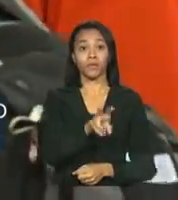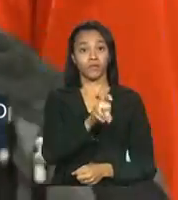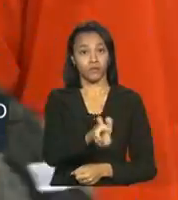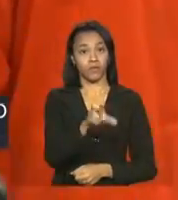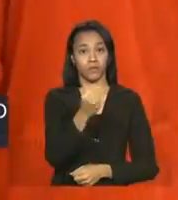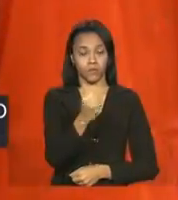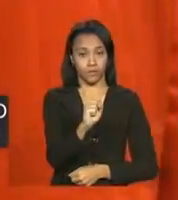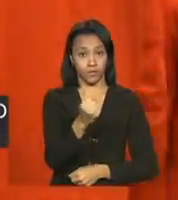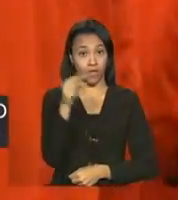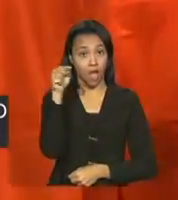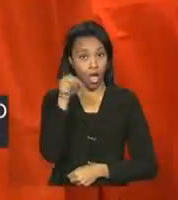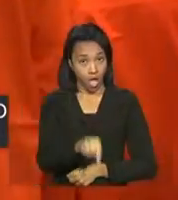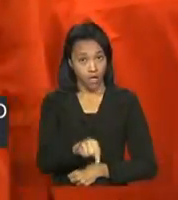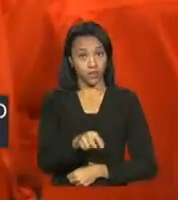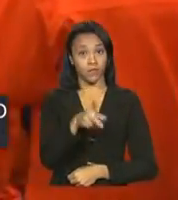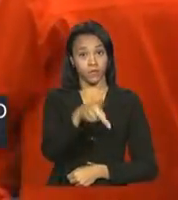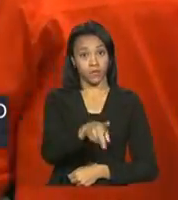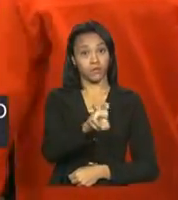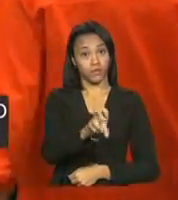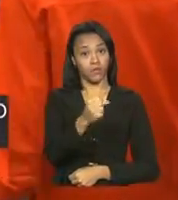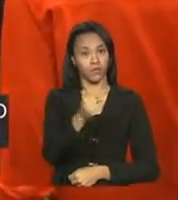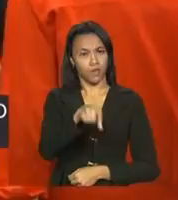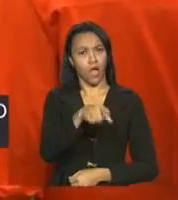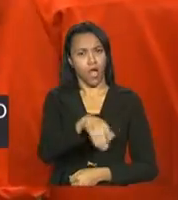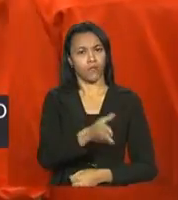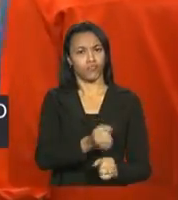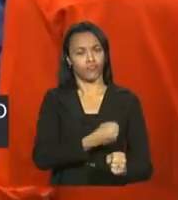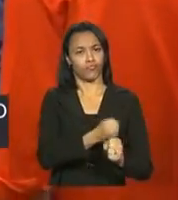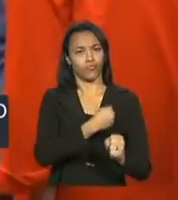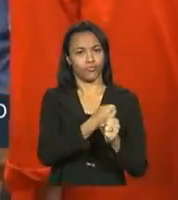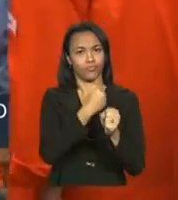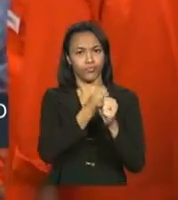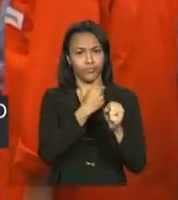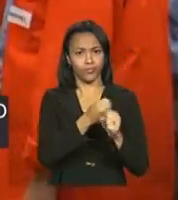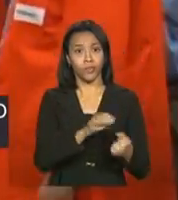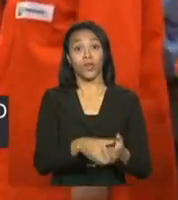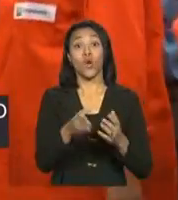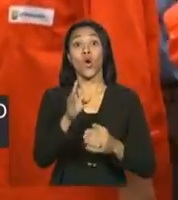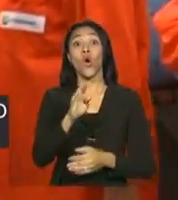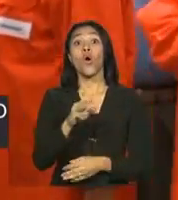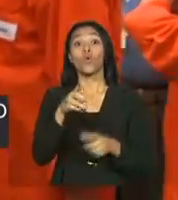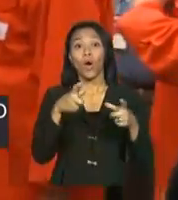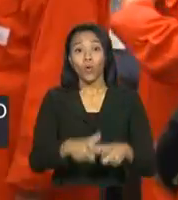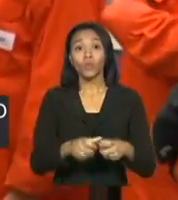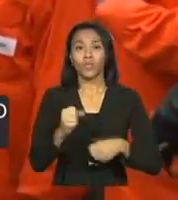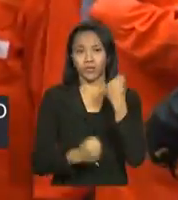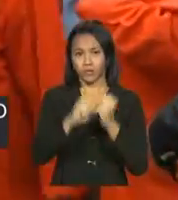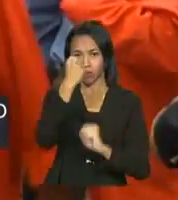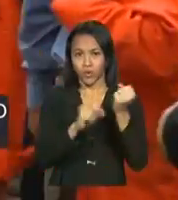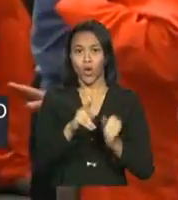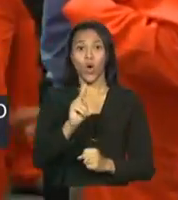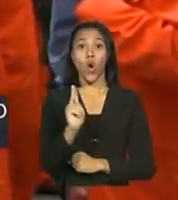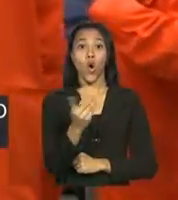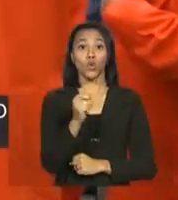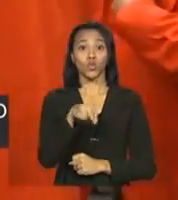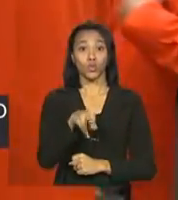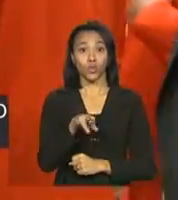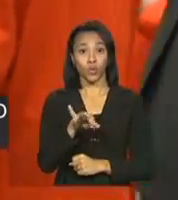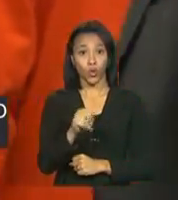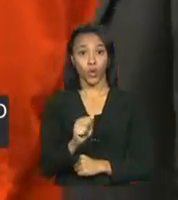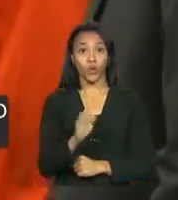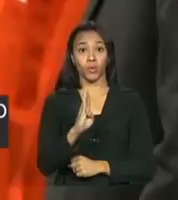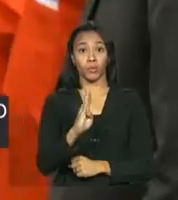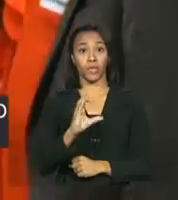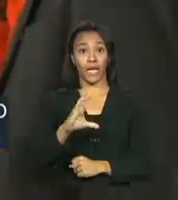P58. Essa plataforma que está sendo construída no estaleiro Honório Bicalho, estaleiro da empresa